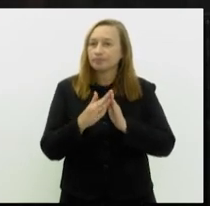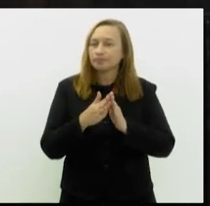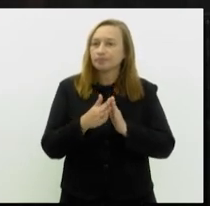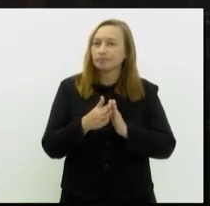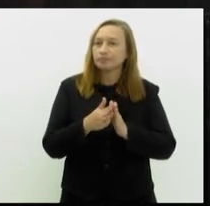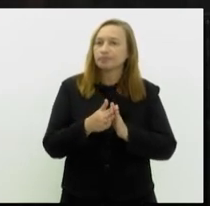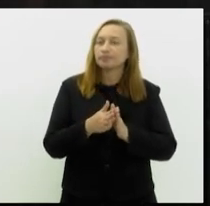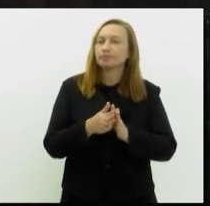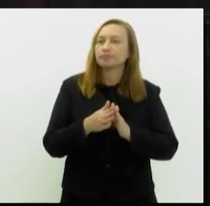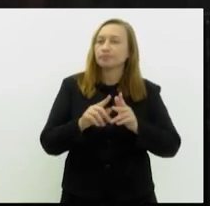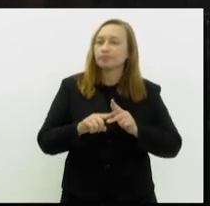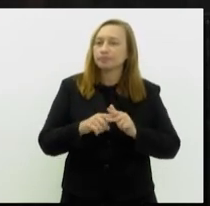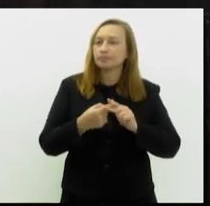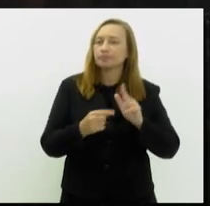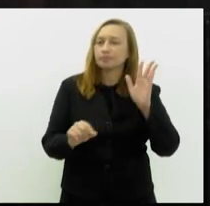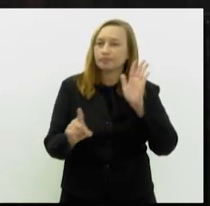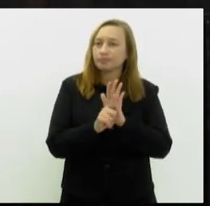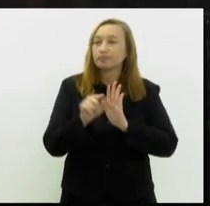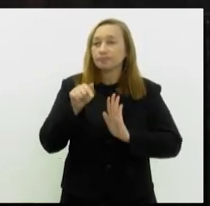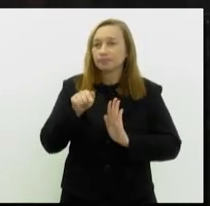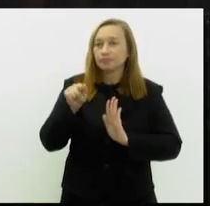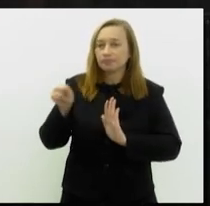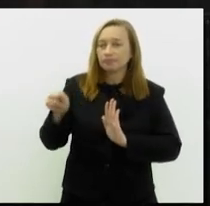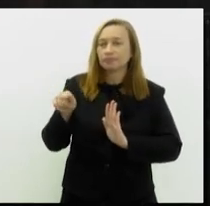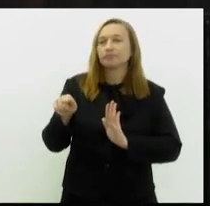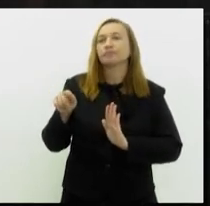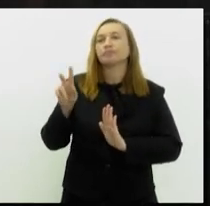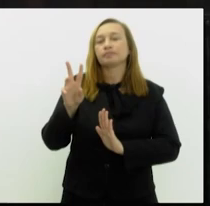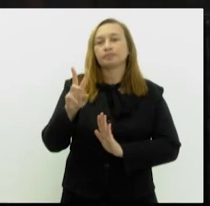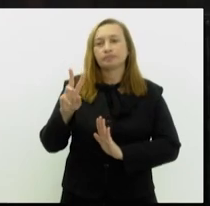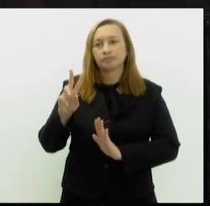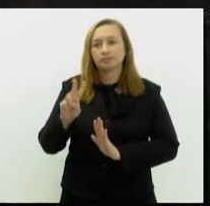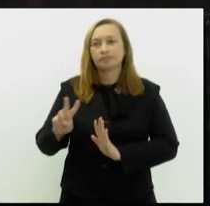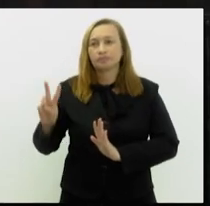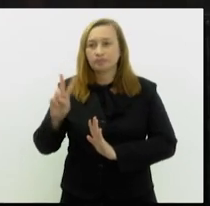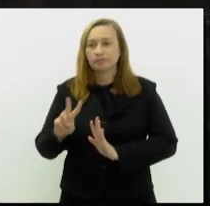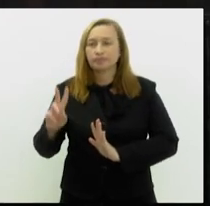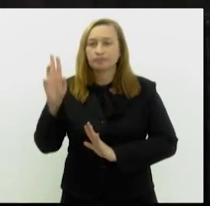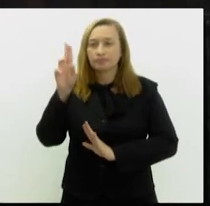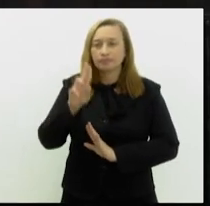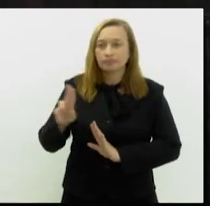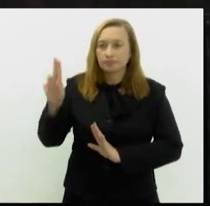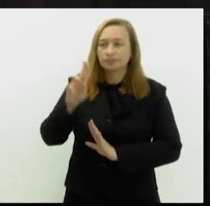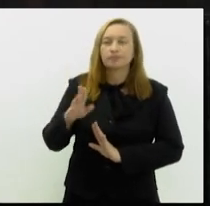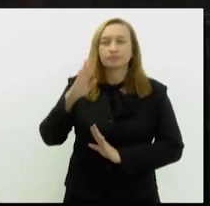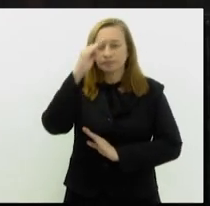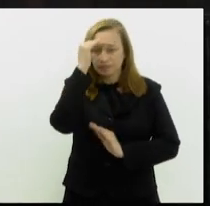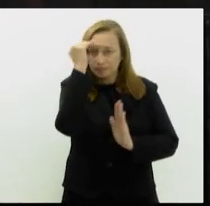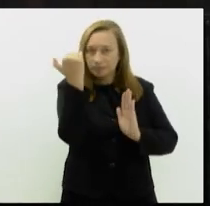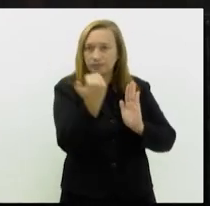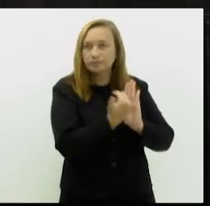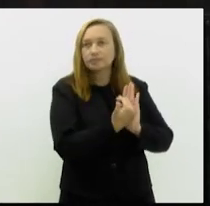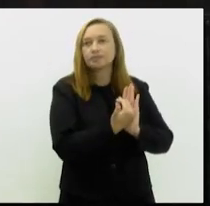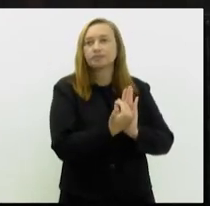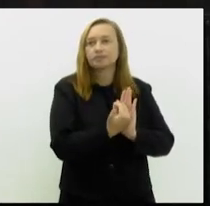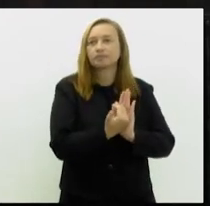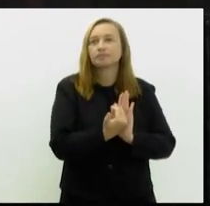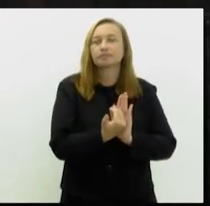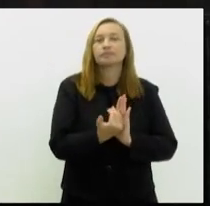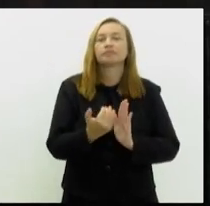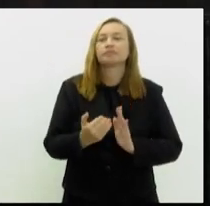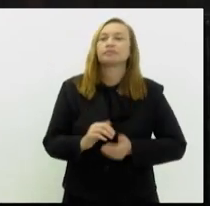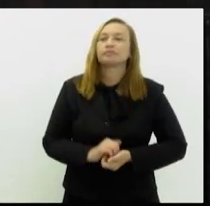e regulamentação dela lá no vestibular da universidade, obviamente respeitando a autonomia